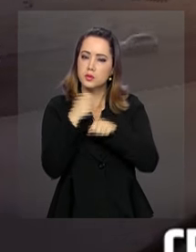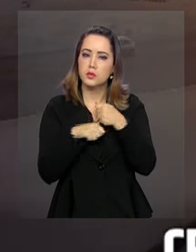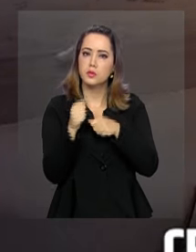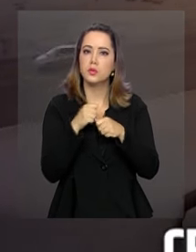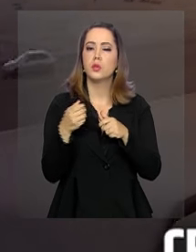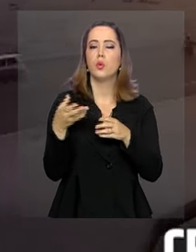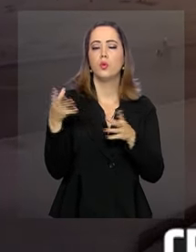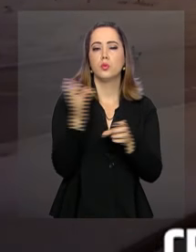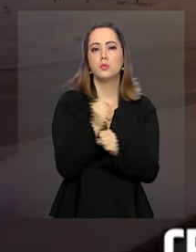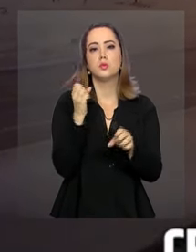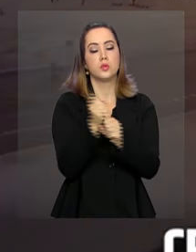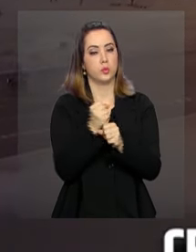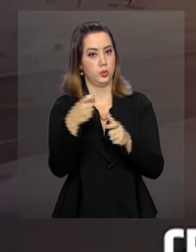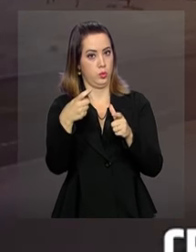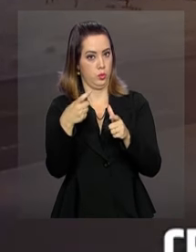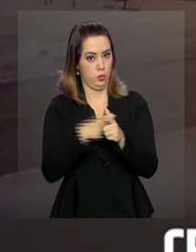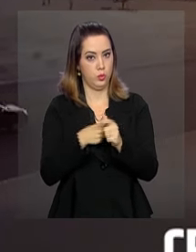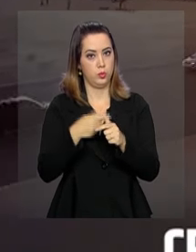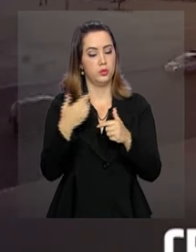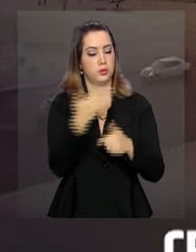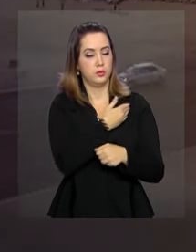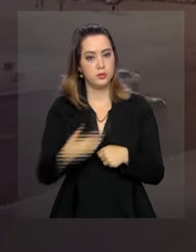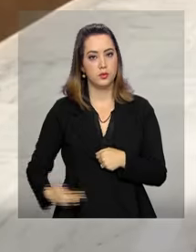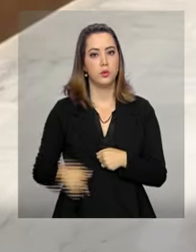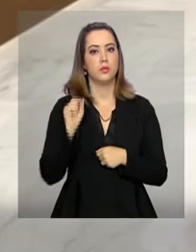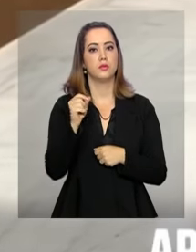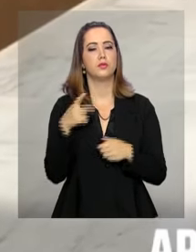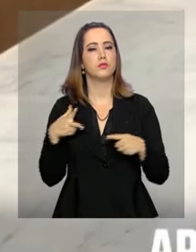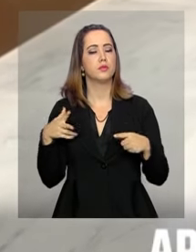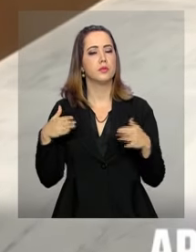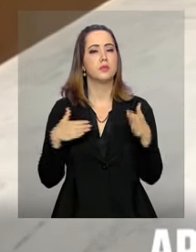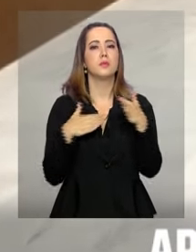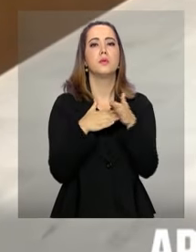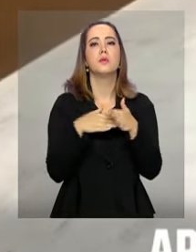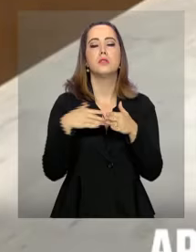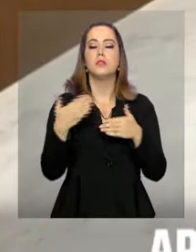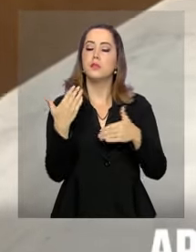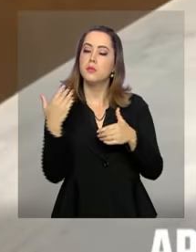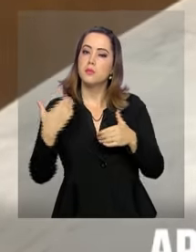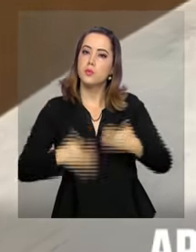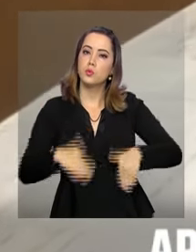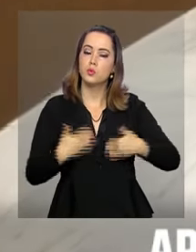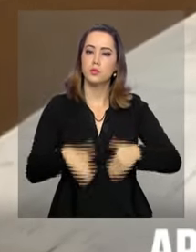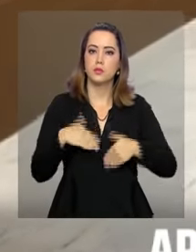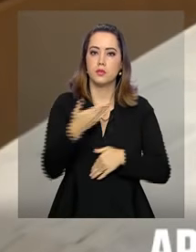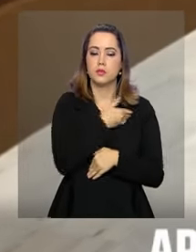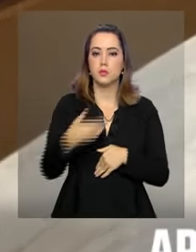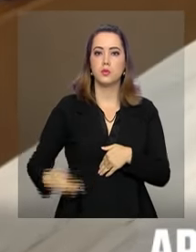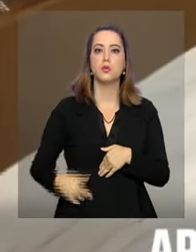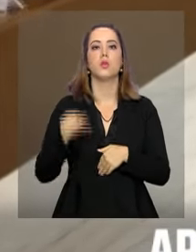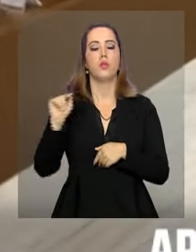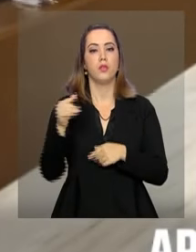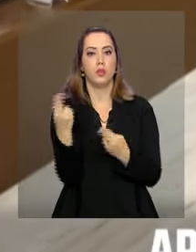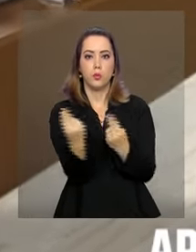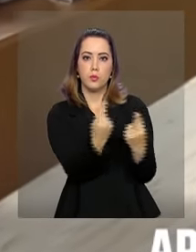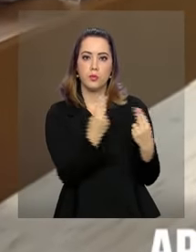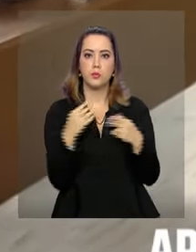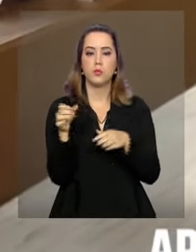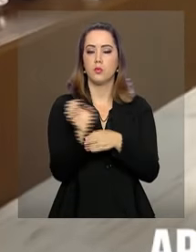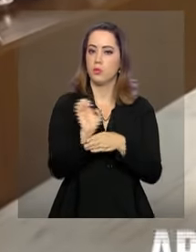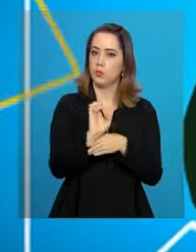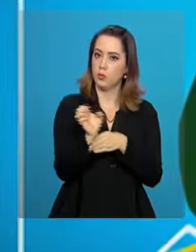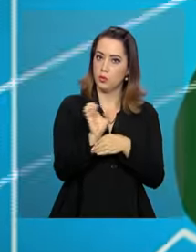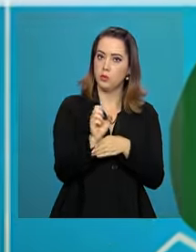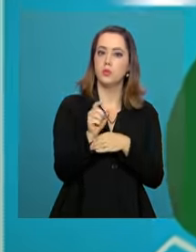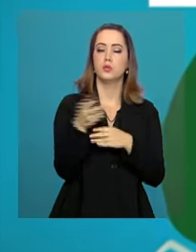que limita os gastos à inflação do ano anterior, iniciativa também assumida pelos estados, que tiveram a dívida renegociada com